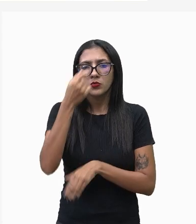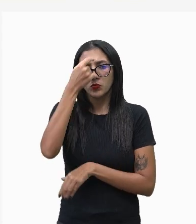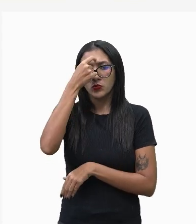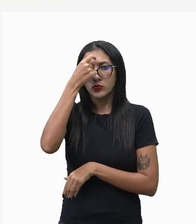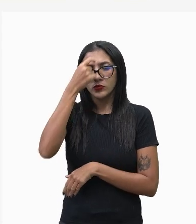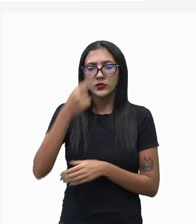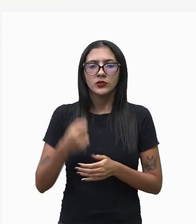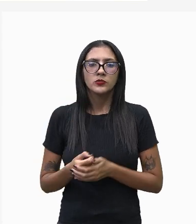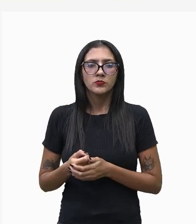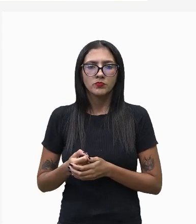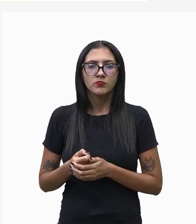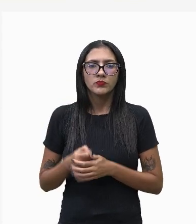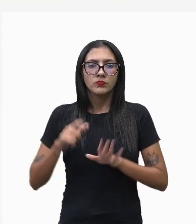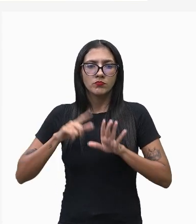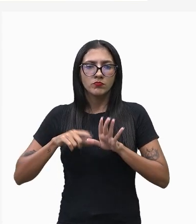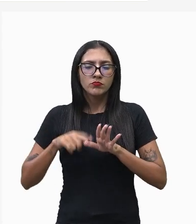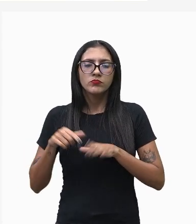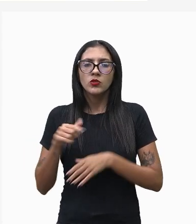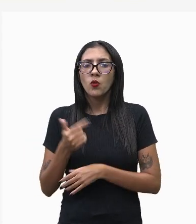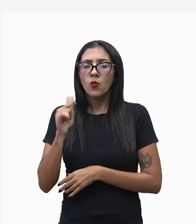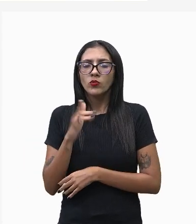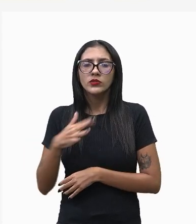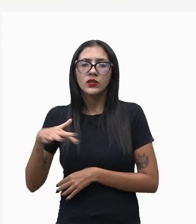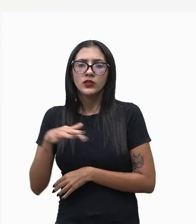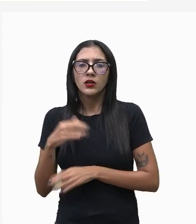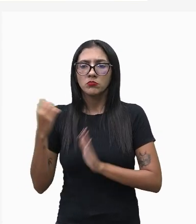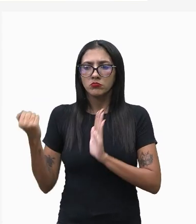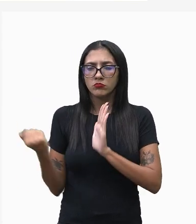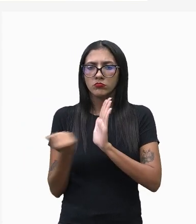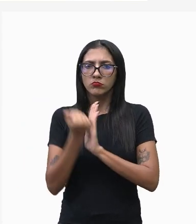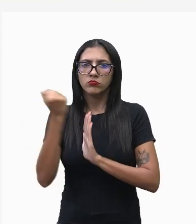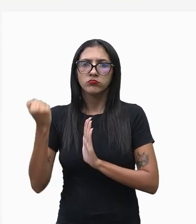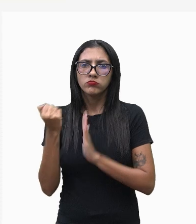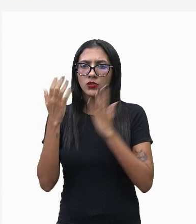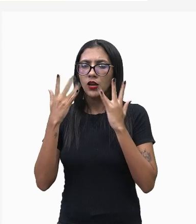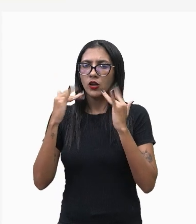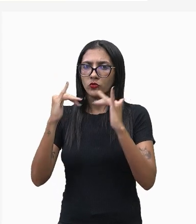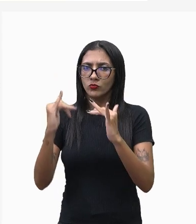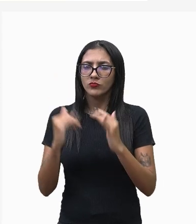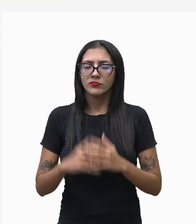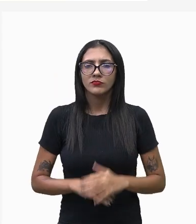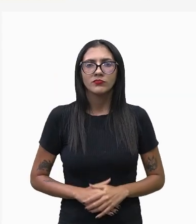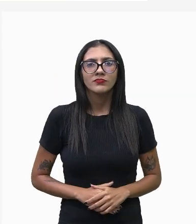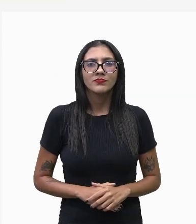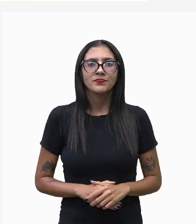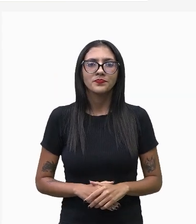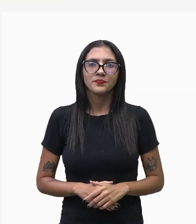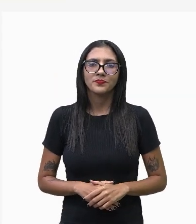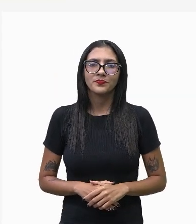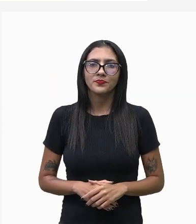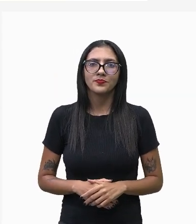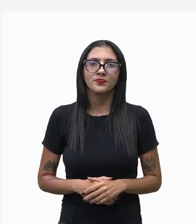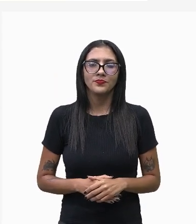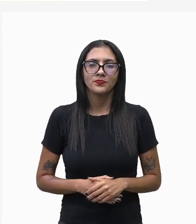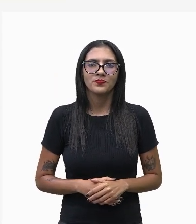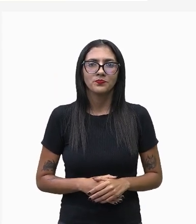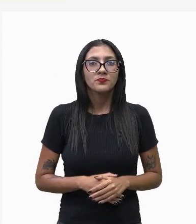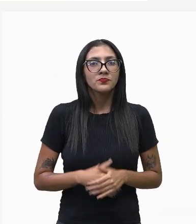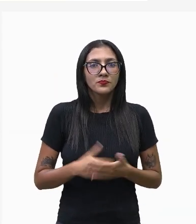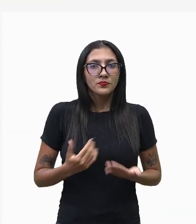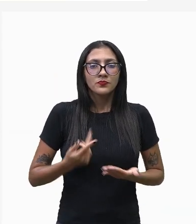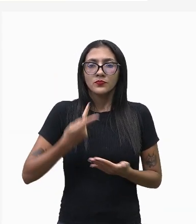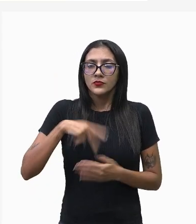reservas particulares do patrimônio natural, ok? Então, o Brasil